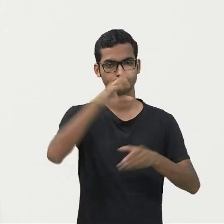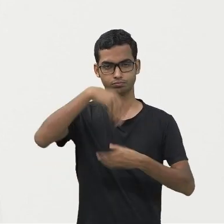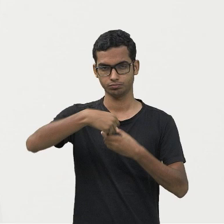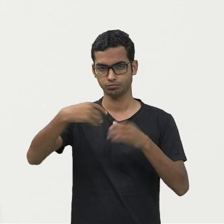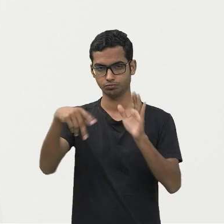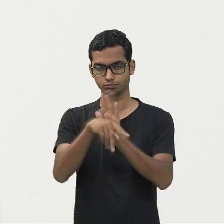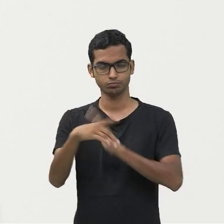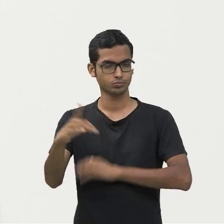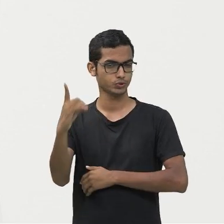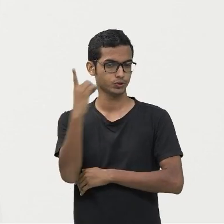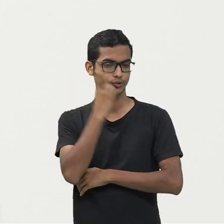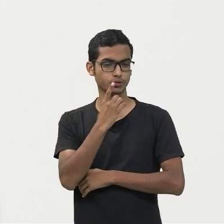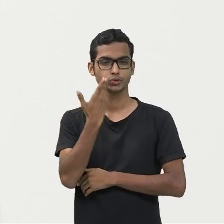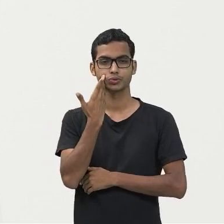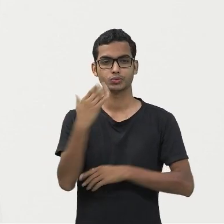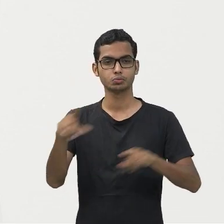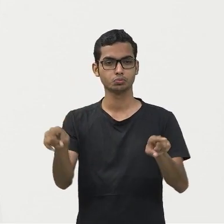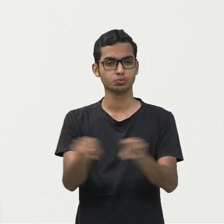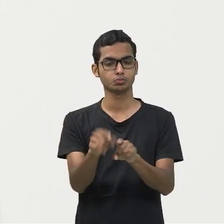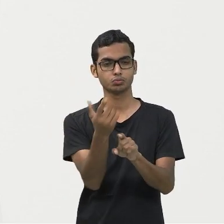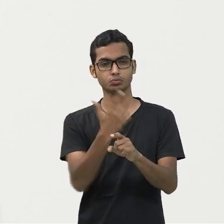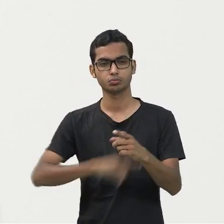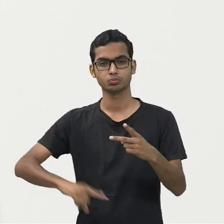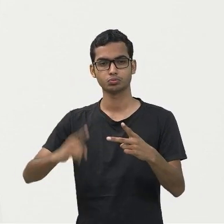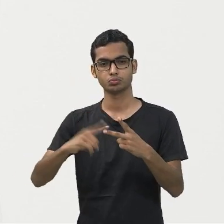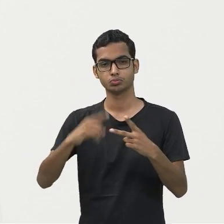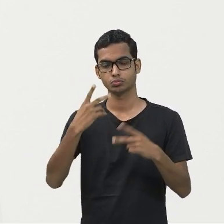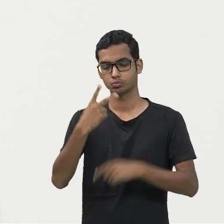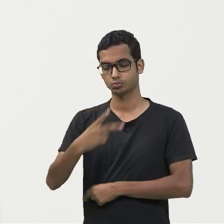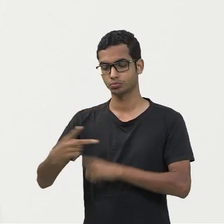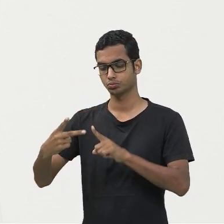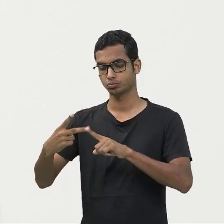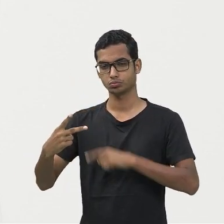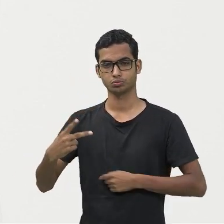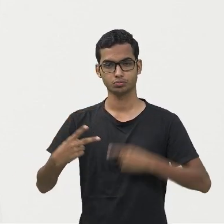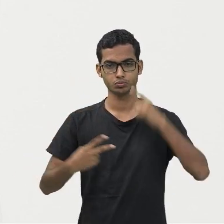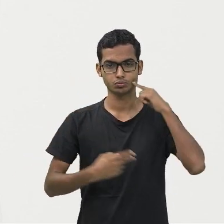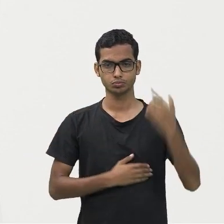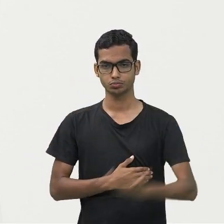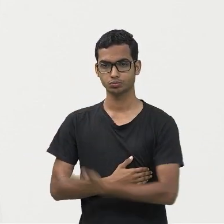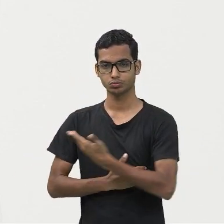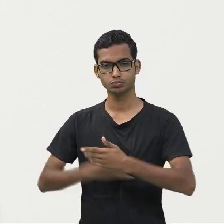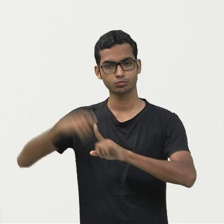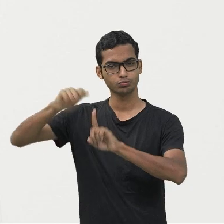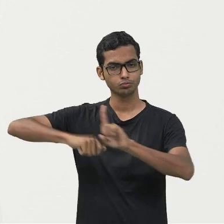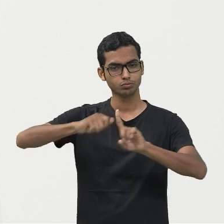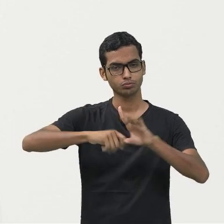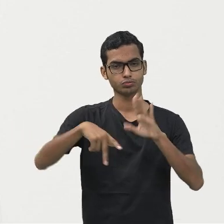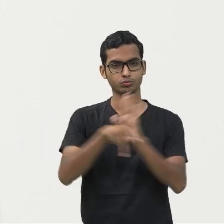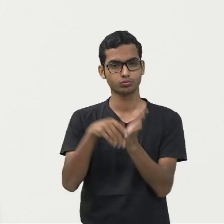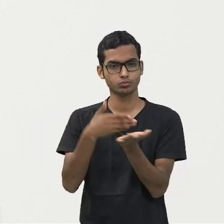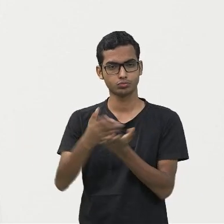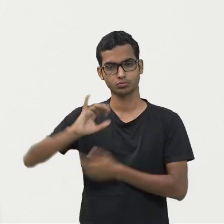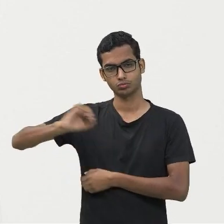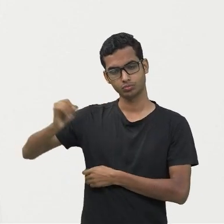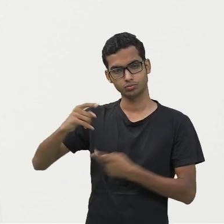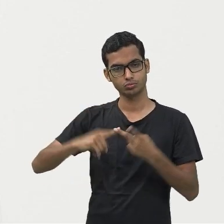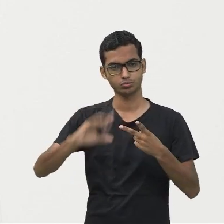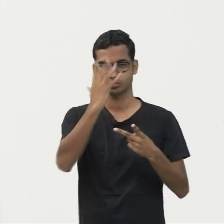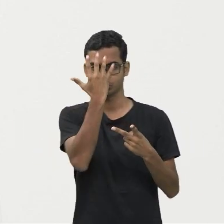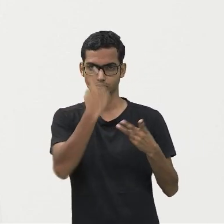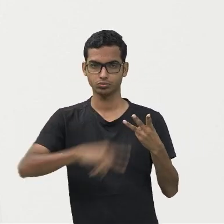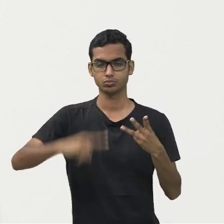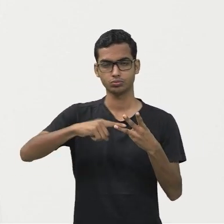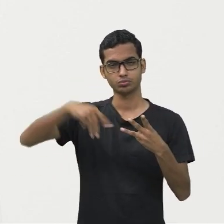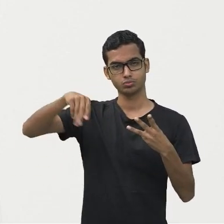como, ó, a sequência dos meses de um ano. Então, ó, janeiro,